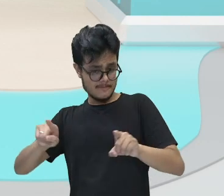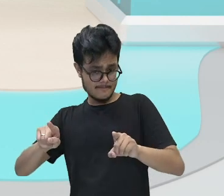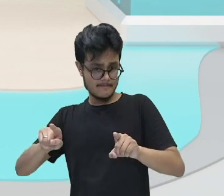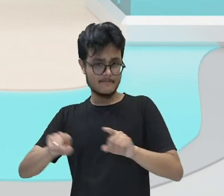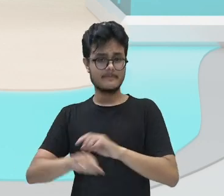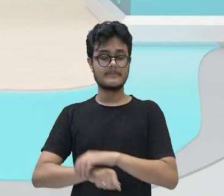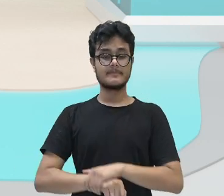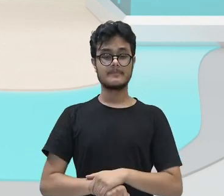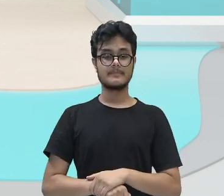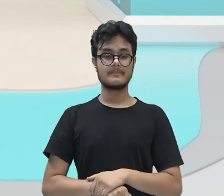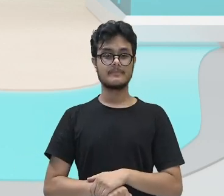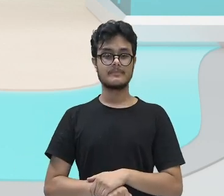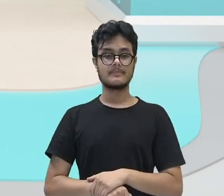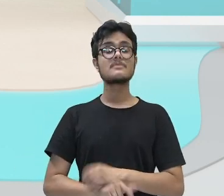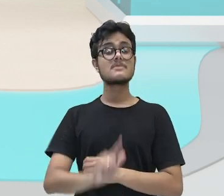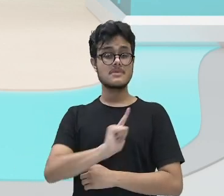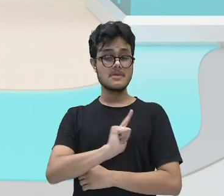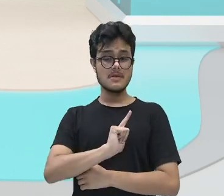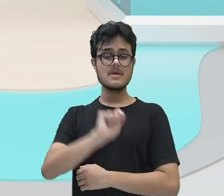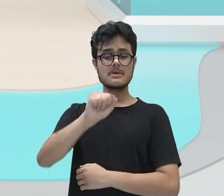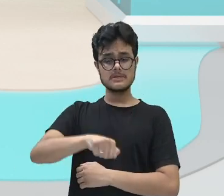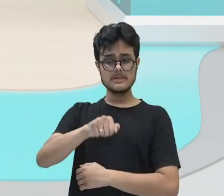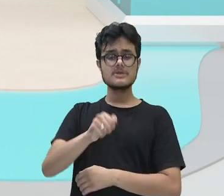Os instrumentos